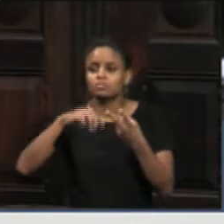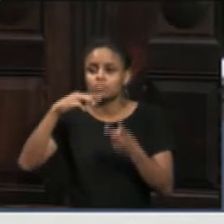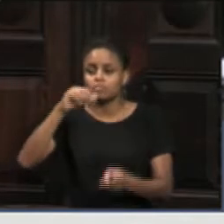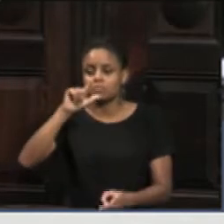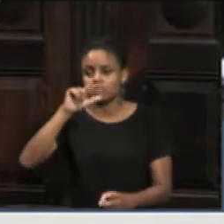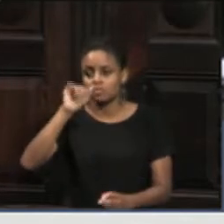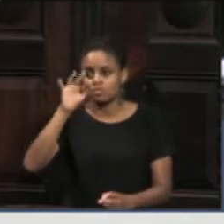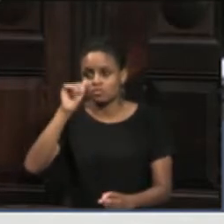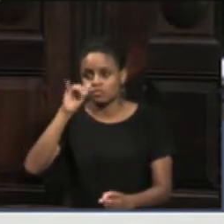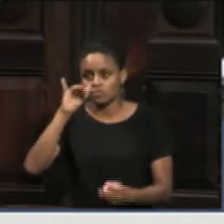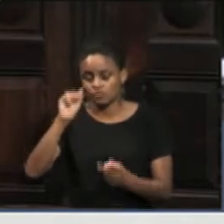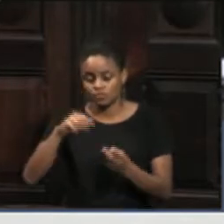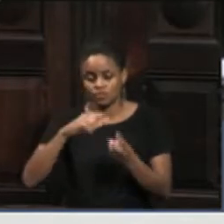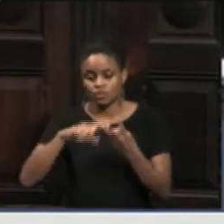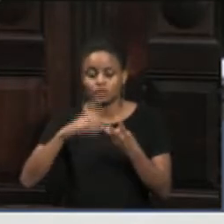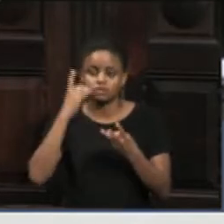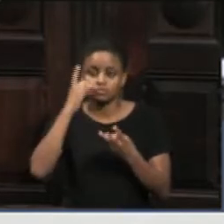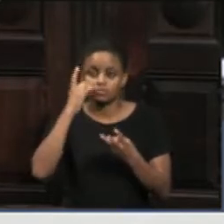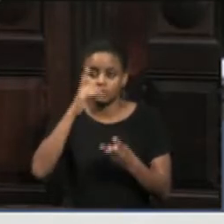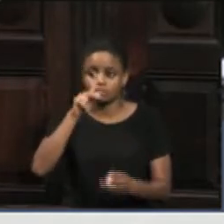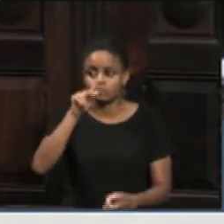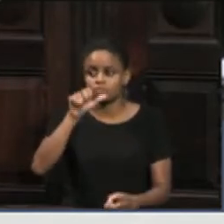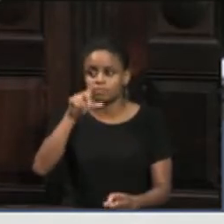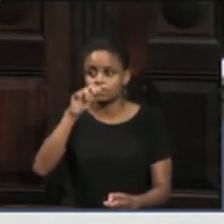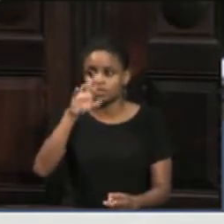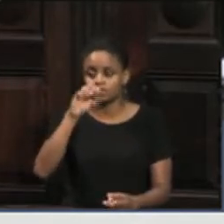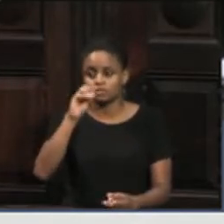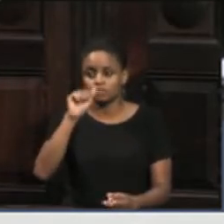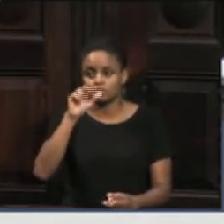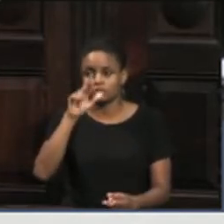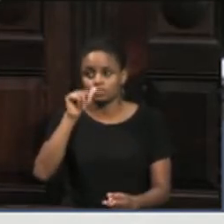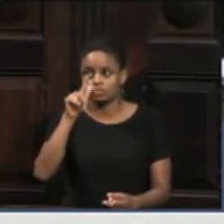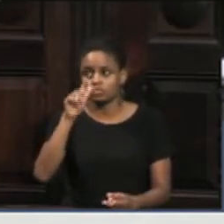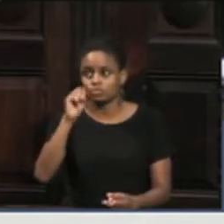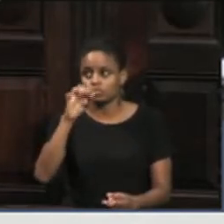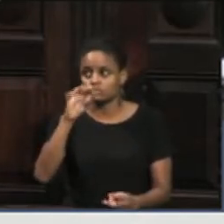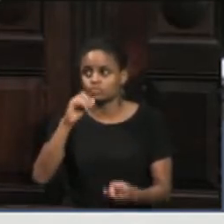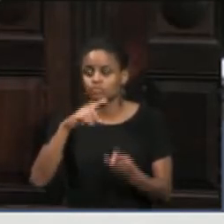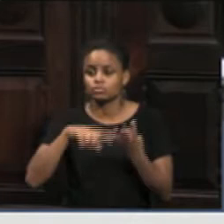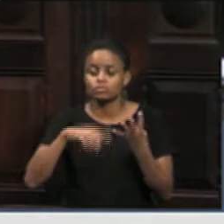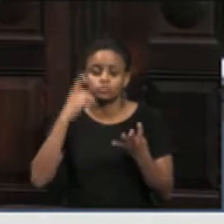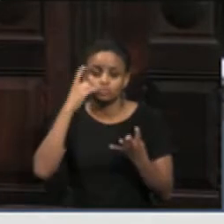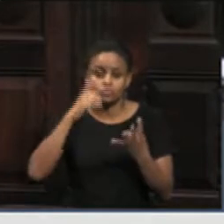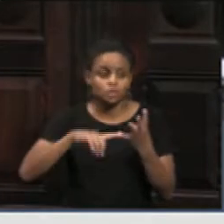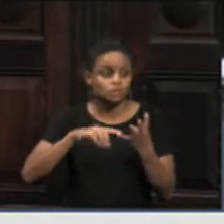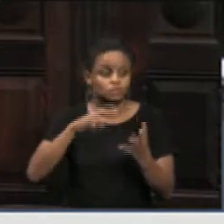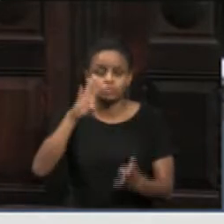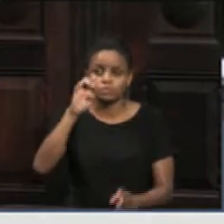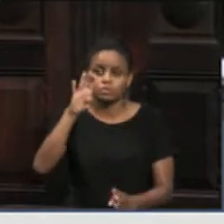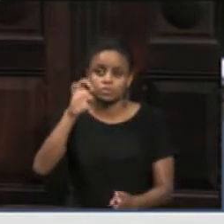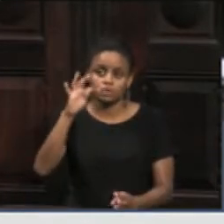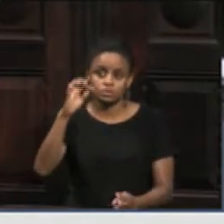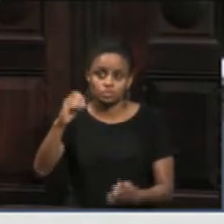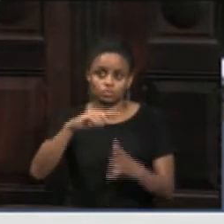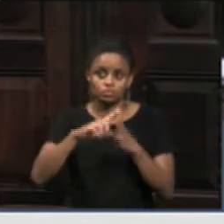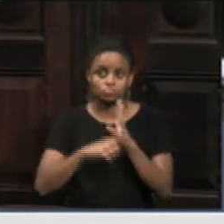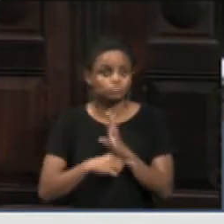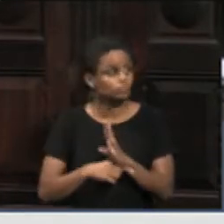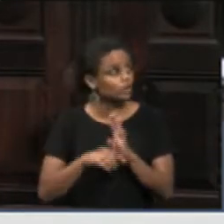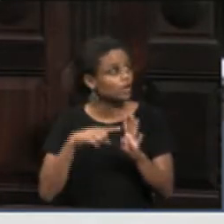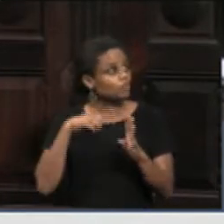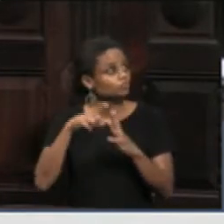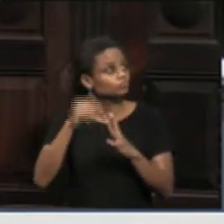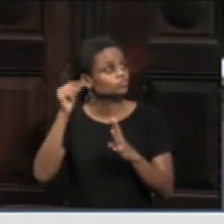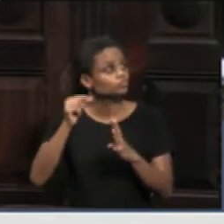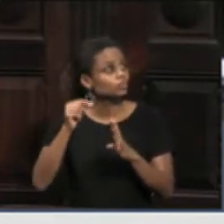Átila Nunes, Pedro Augusto, Carlos Macedo, Zito, Renato Cozzolino e Bebeto. Designo